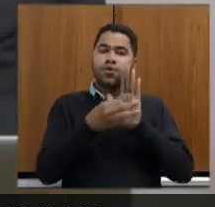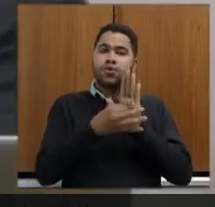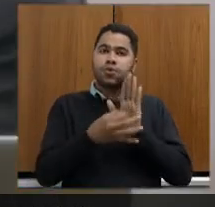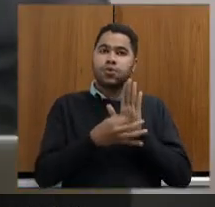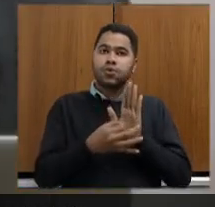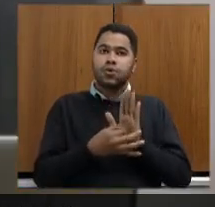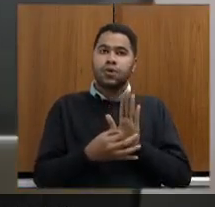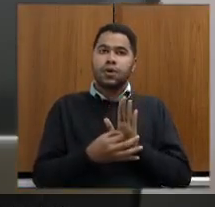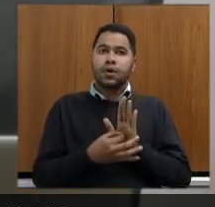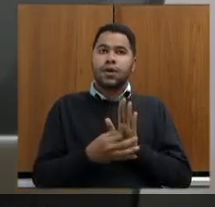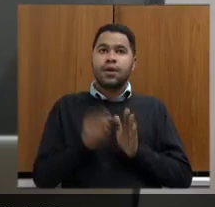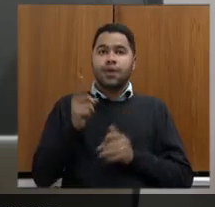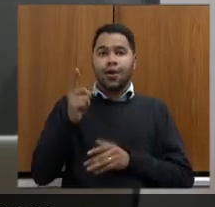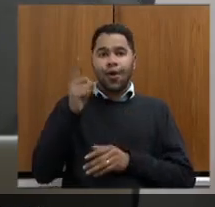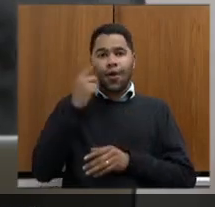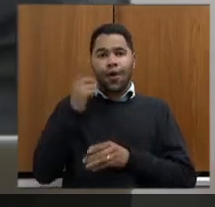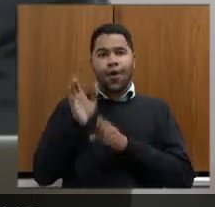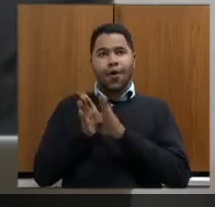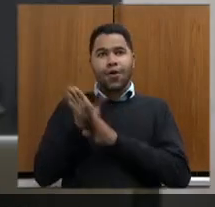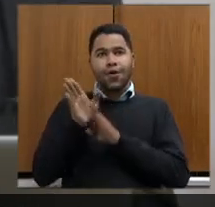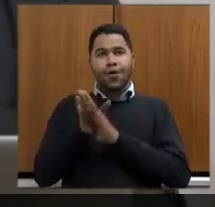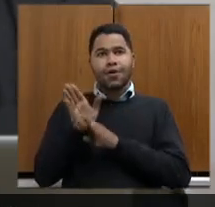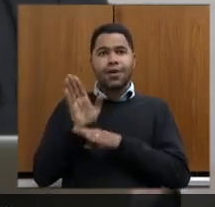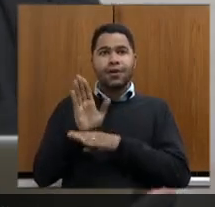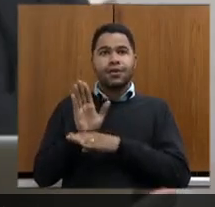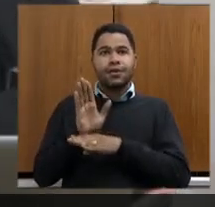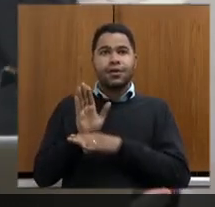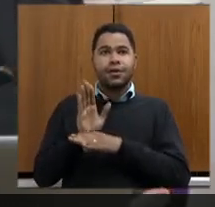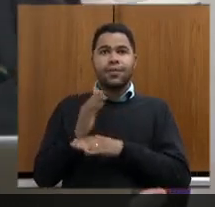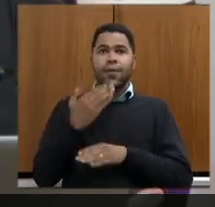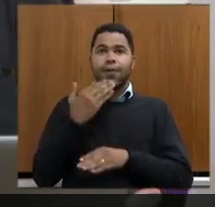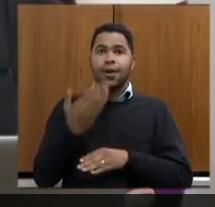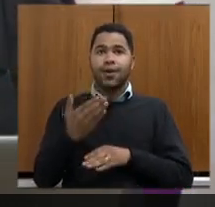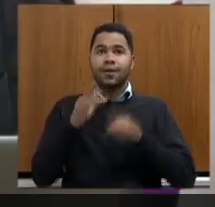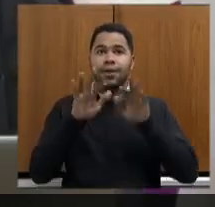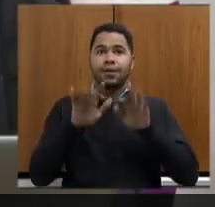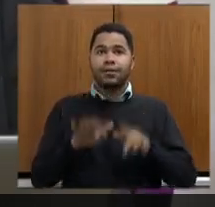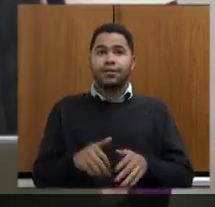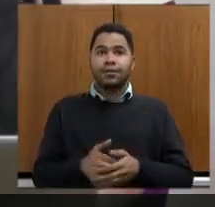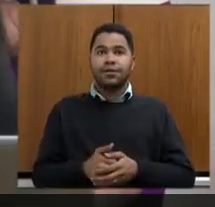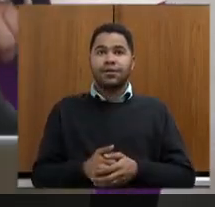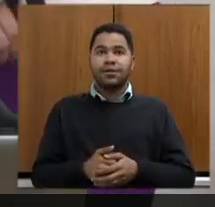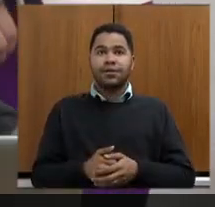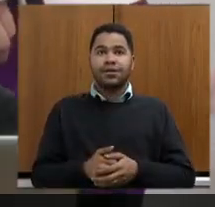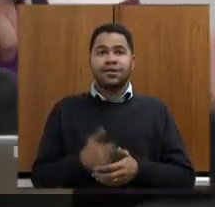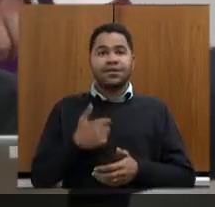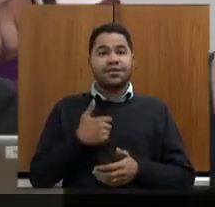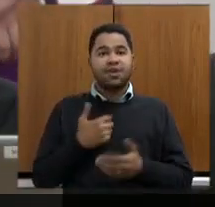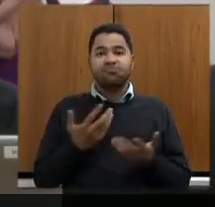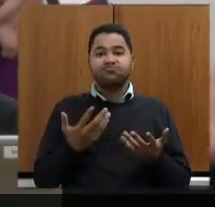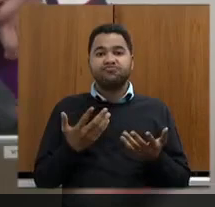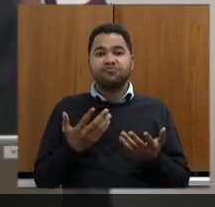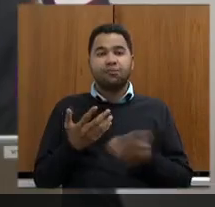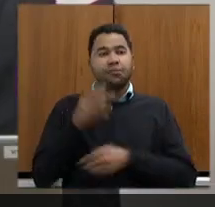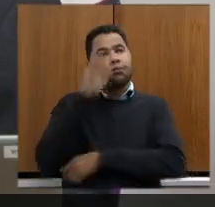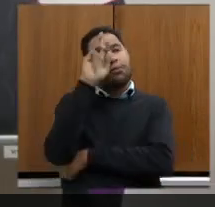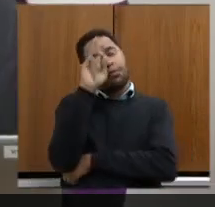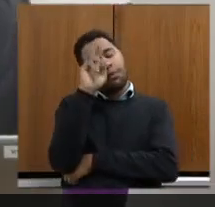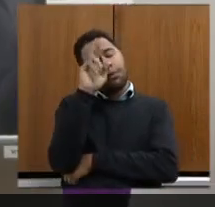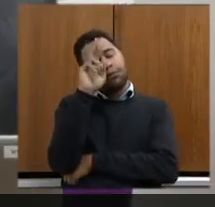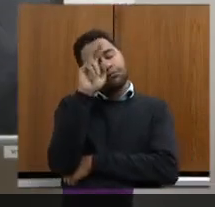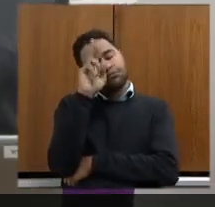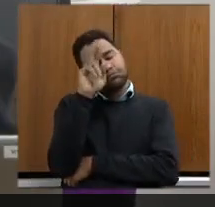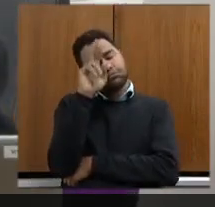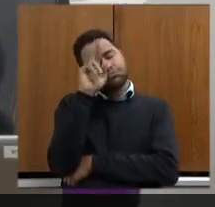eu deveria estar aqui orientando a senso aí para fazer os requerimentos e o confesso que fiquei aqui completamente